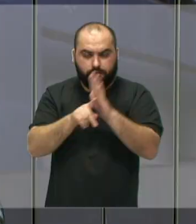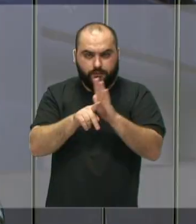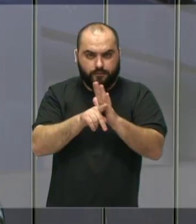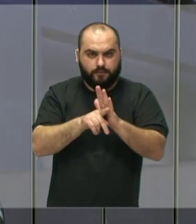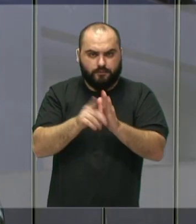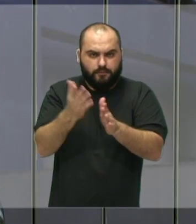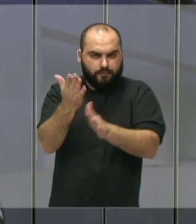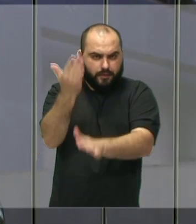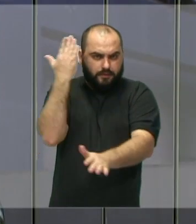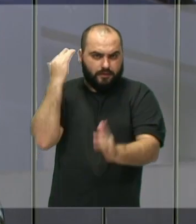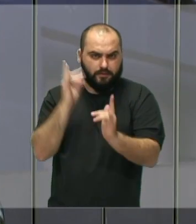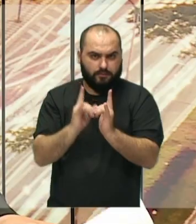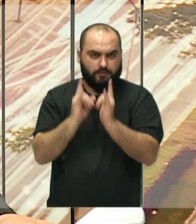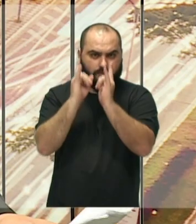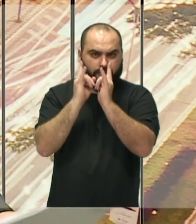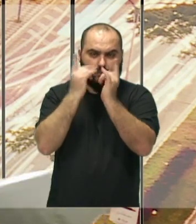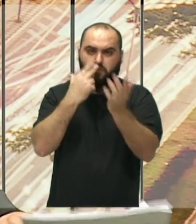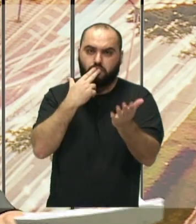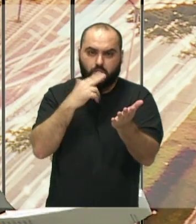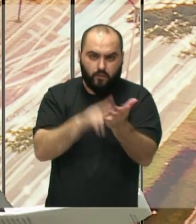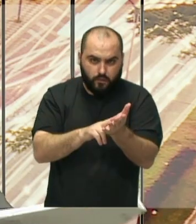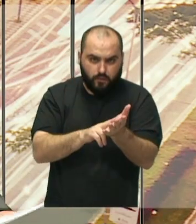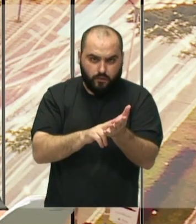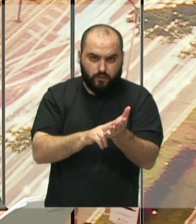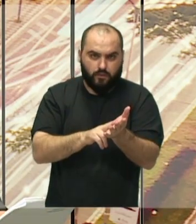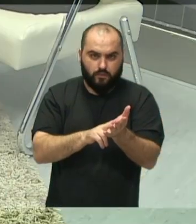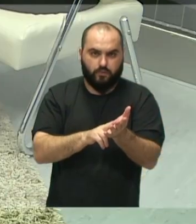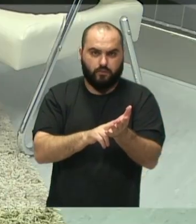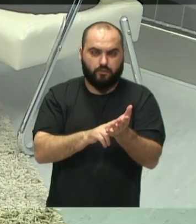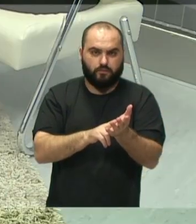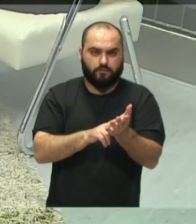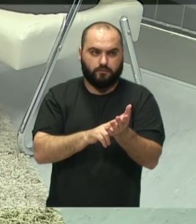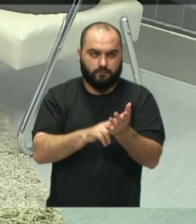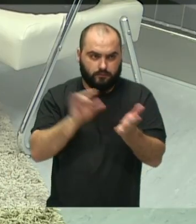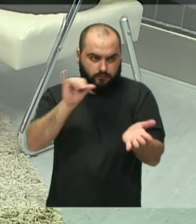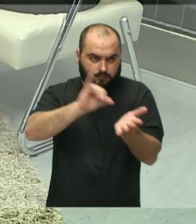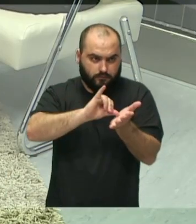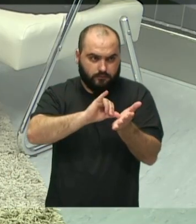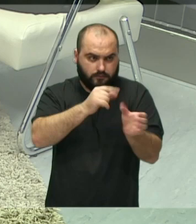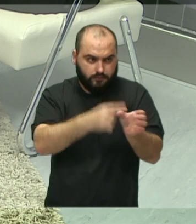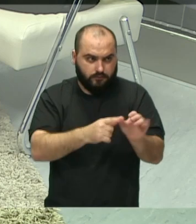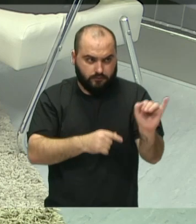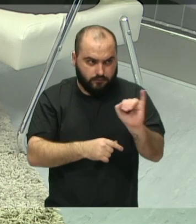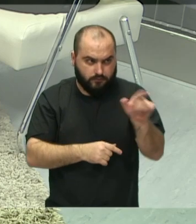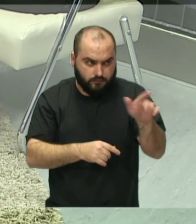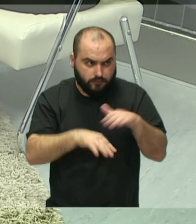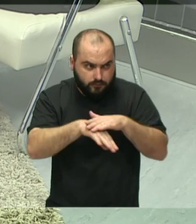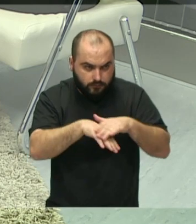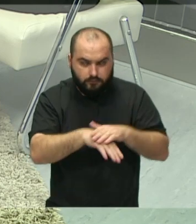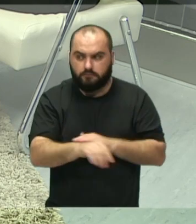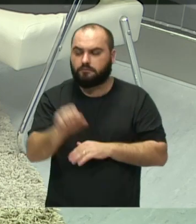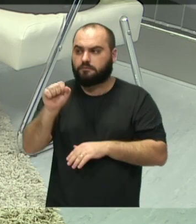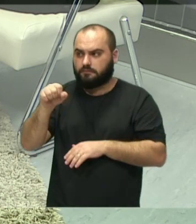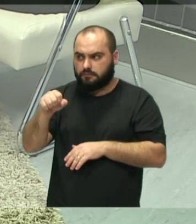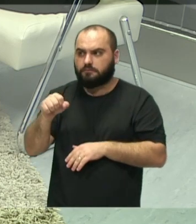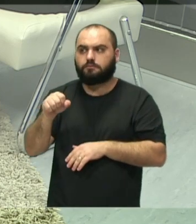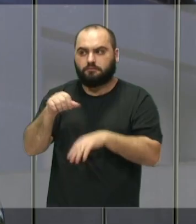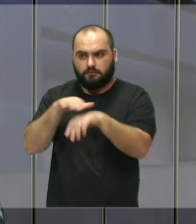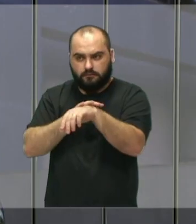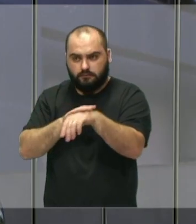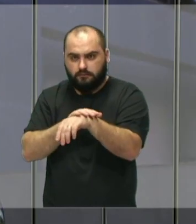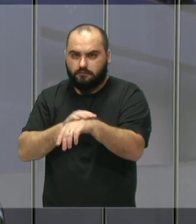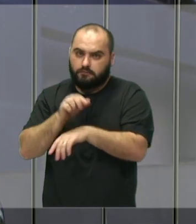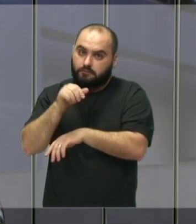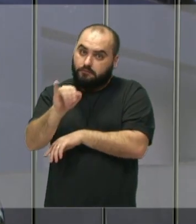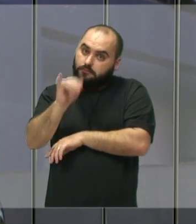onde eram os antigos aqui, a sede dos Correios, no centro da cidade, vereadora? Sim. Se tudo